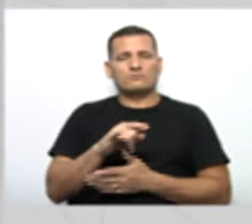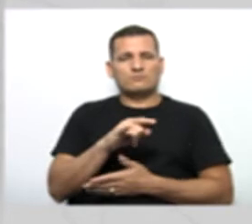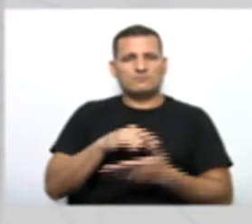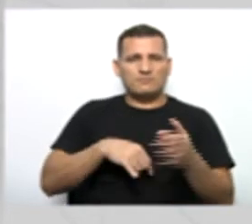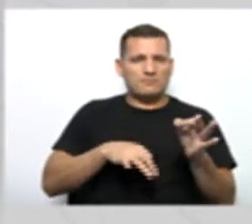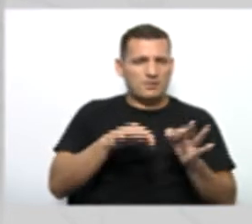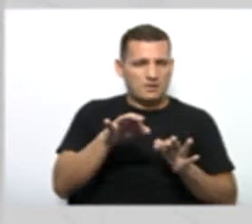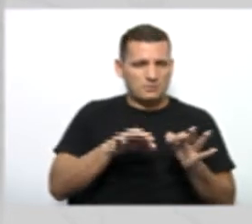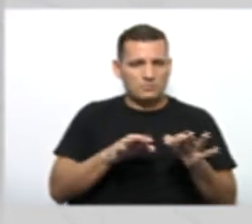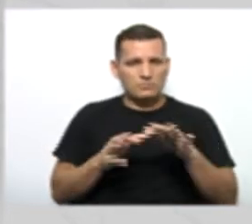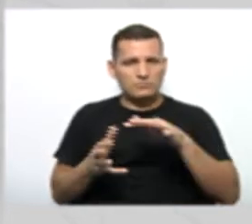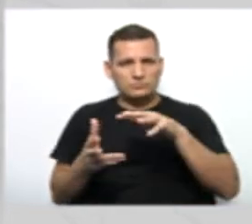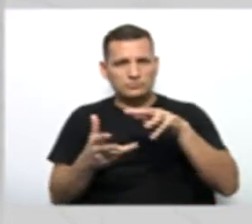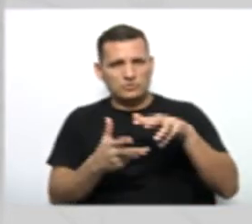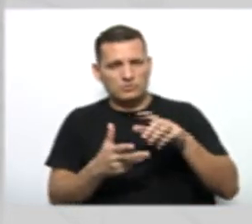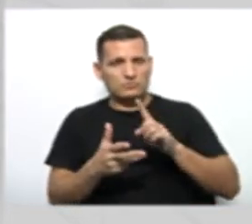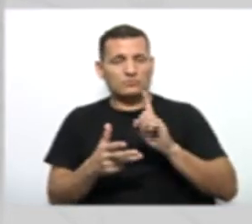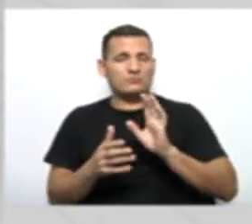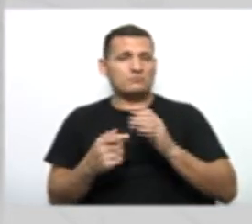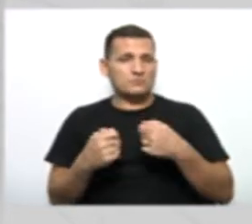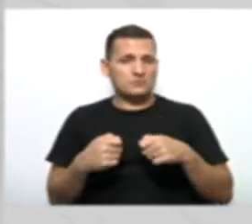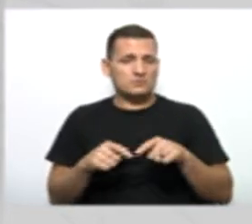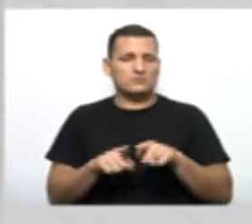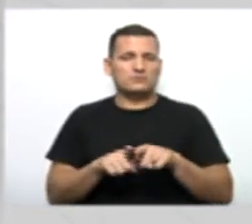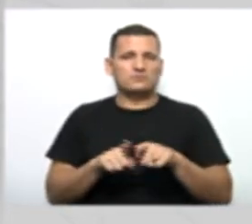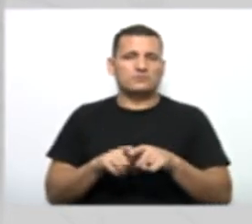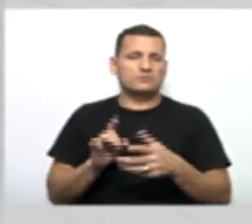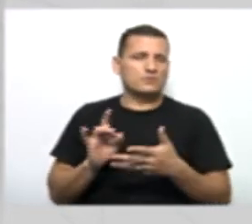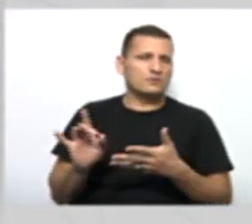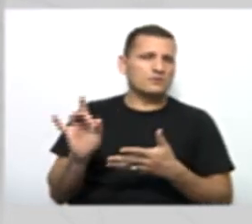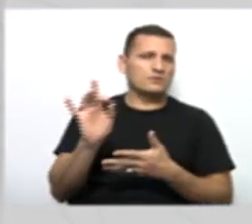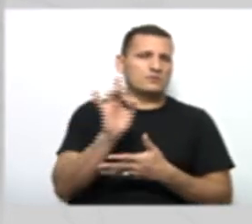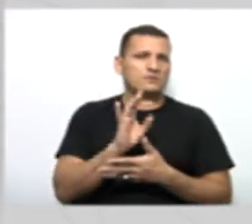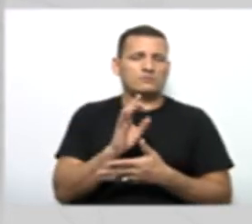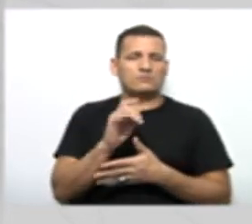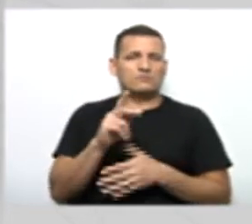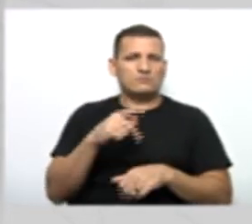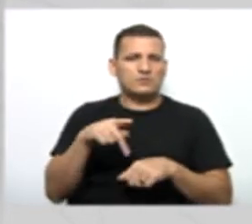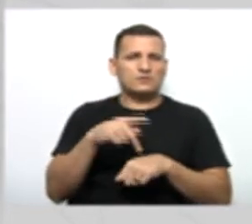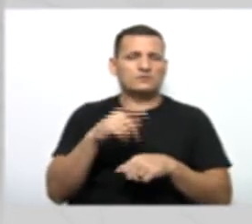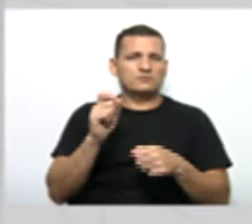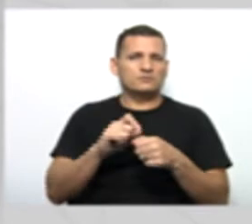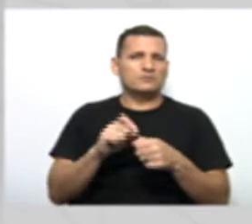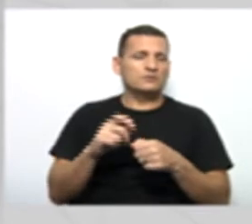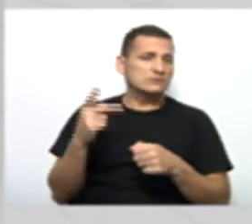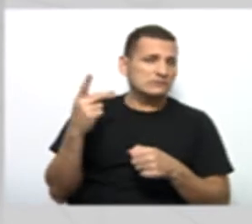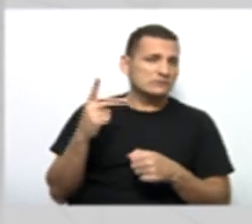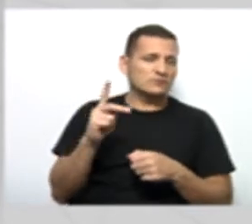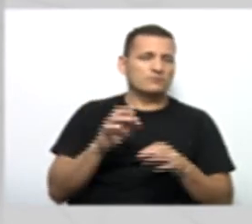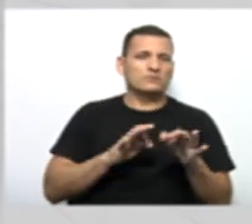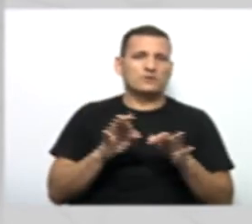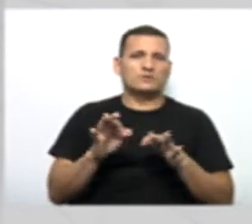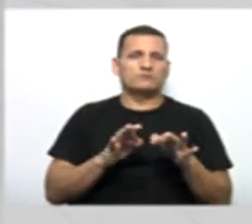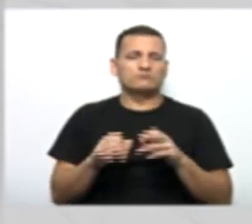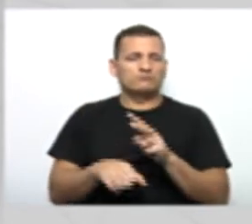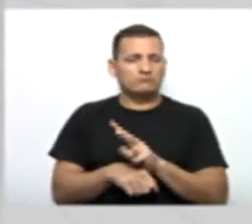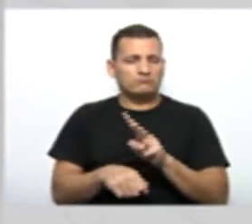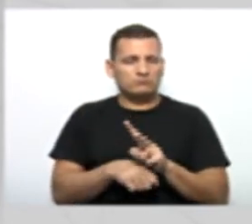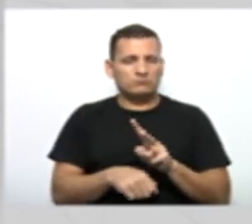era necessário também que cada país fizesse o seu plano para a proteção do meio